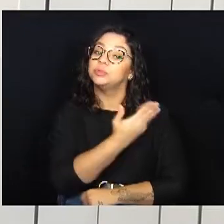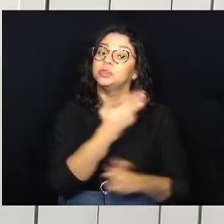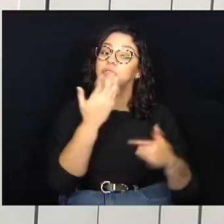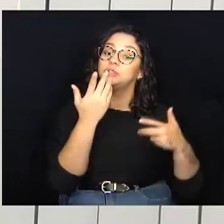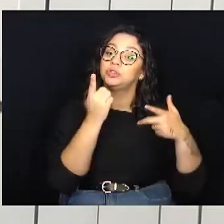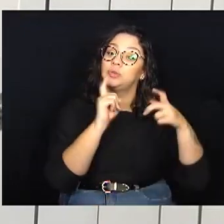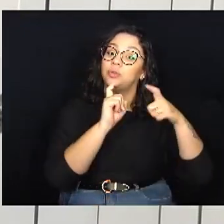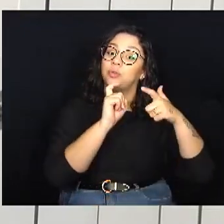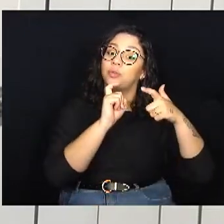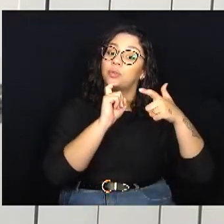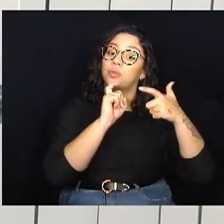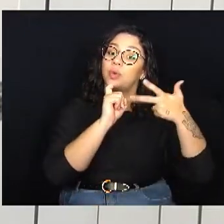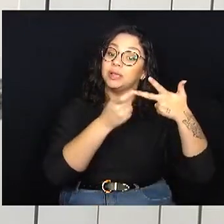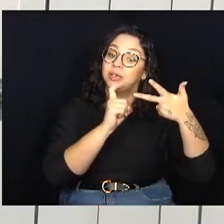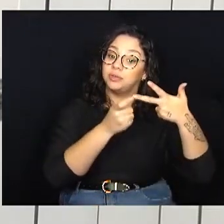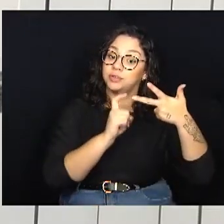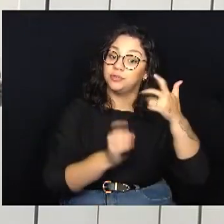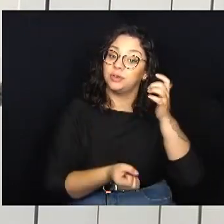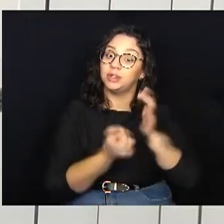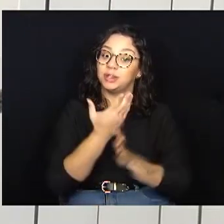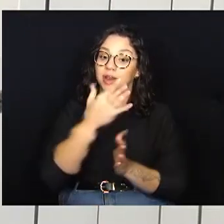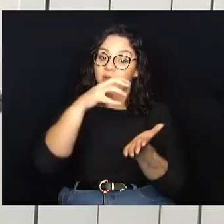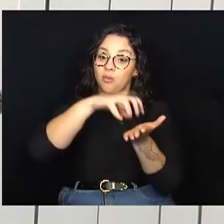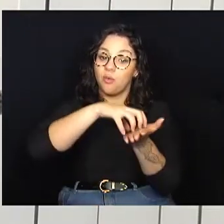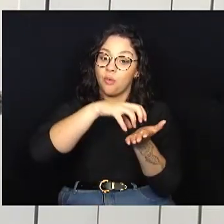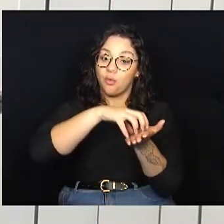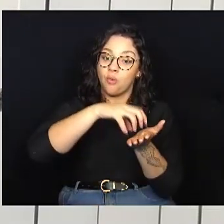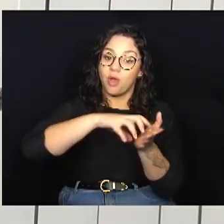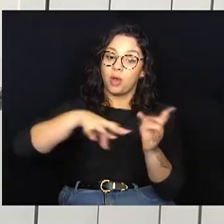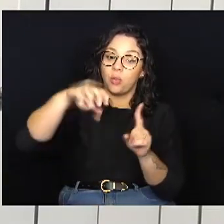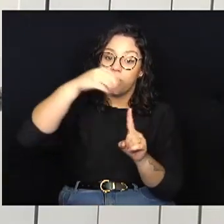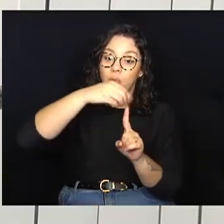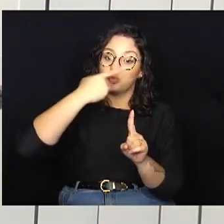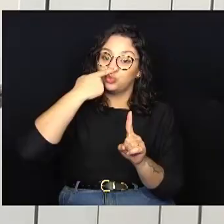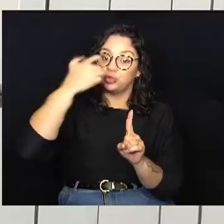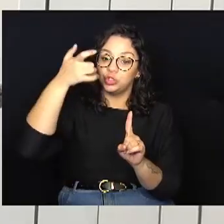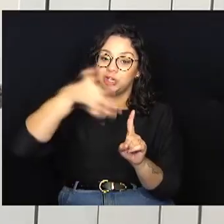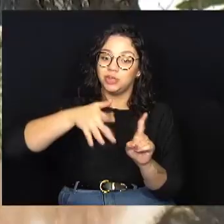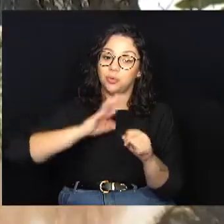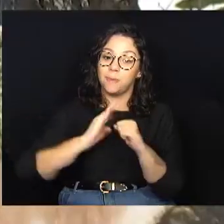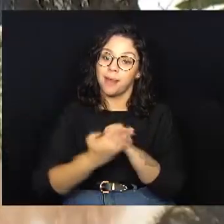a instalação de um ecoponto no bairro.